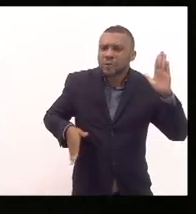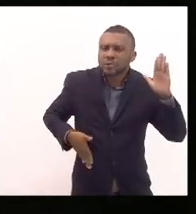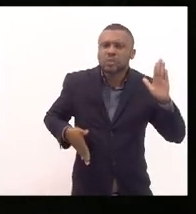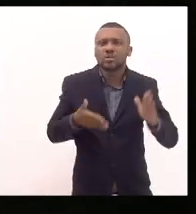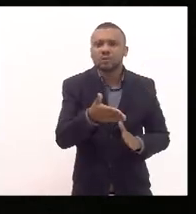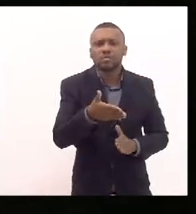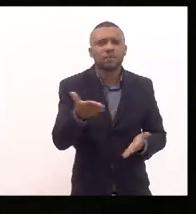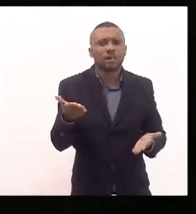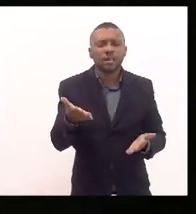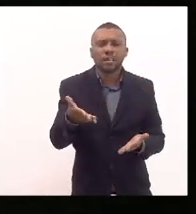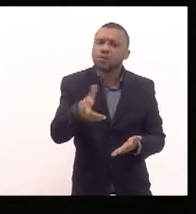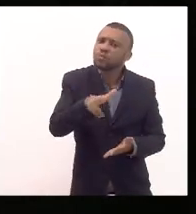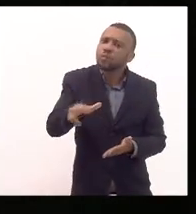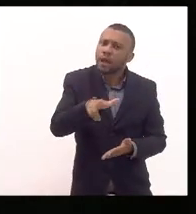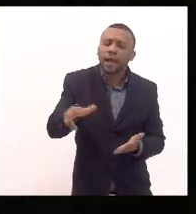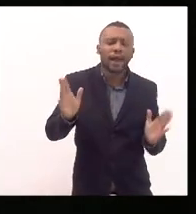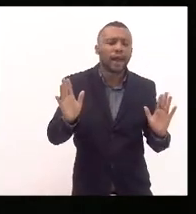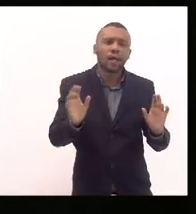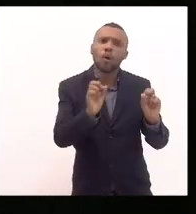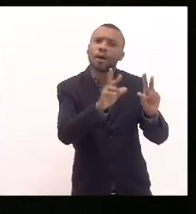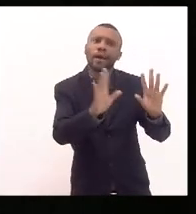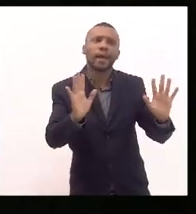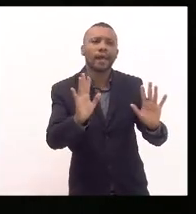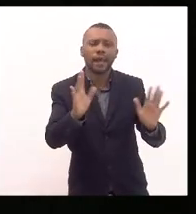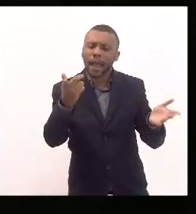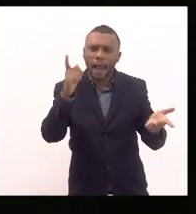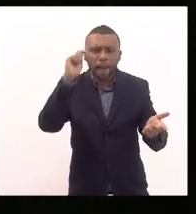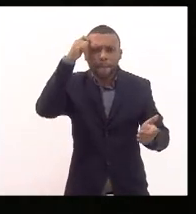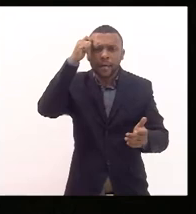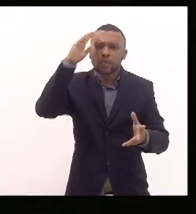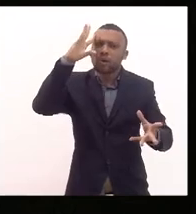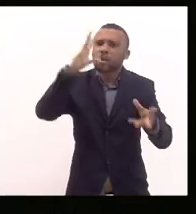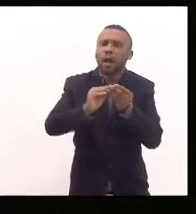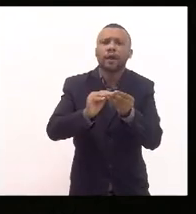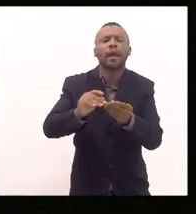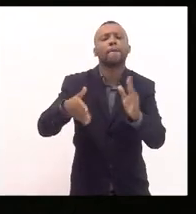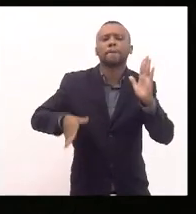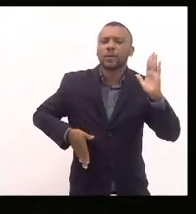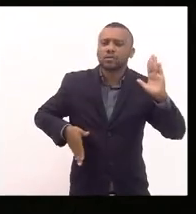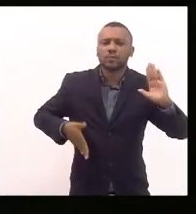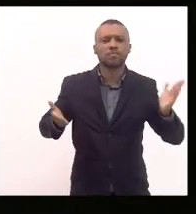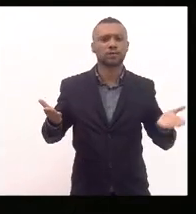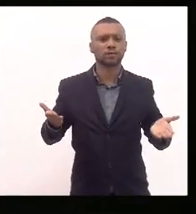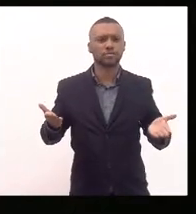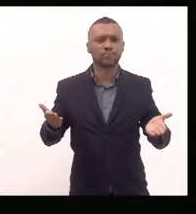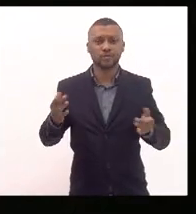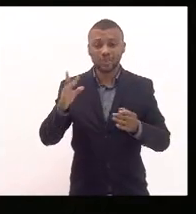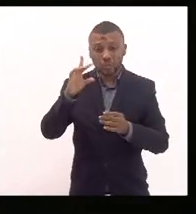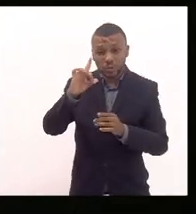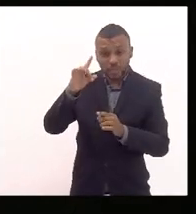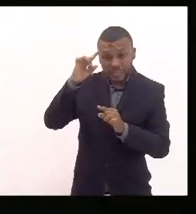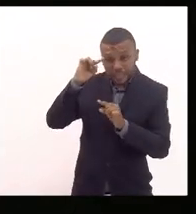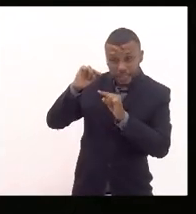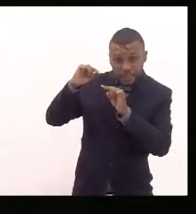ele não quer um bandido mas tudo bem é preta bandido e no dia seguinte no dia seguinte como um